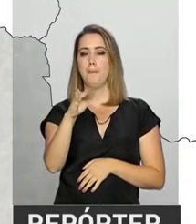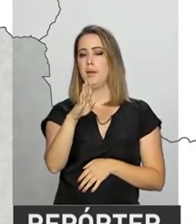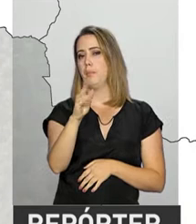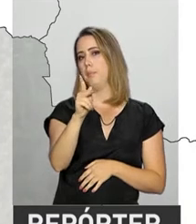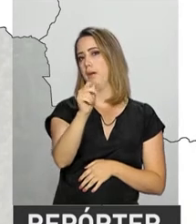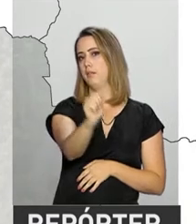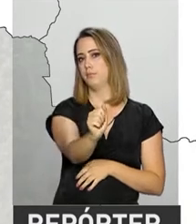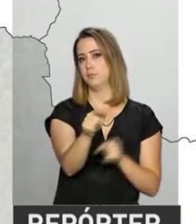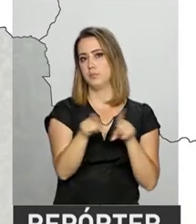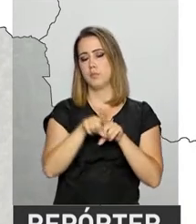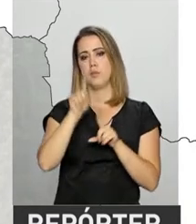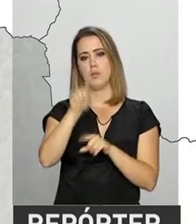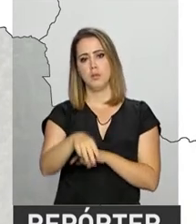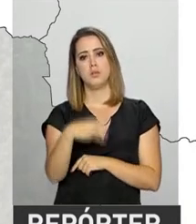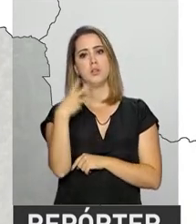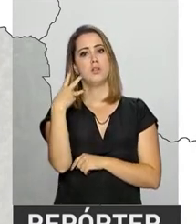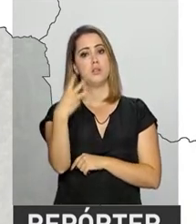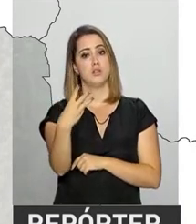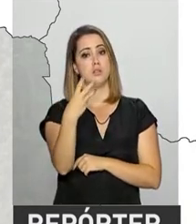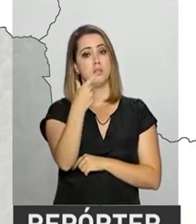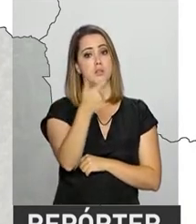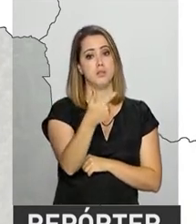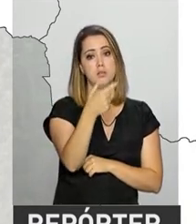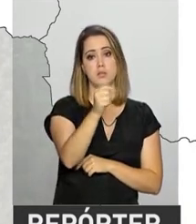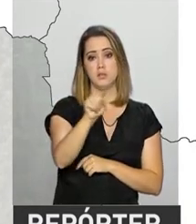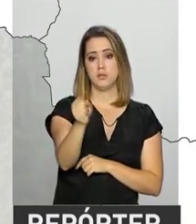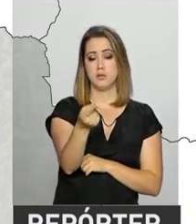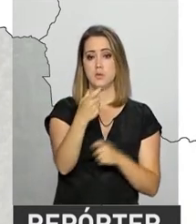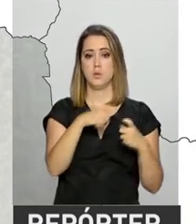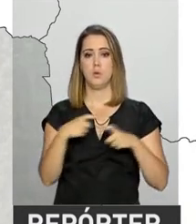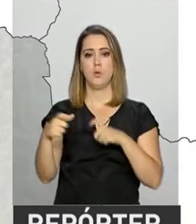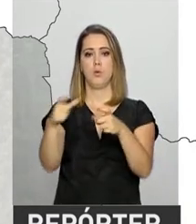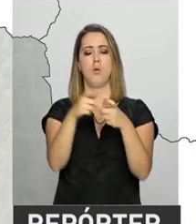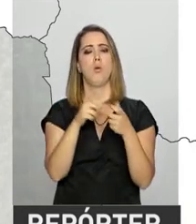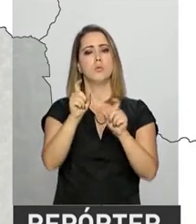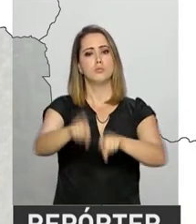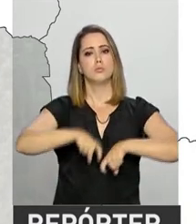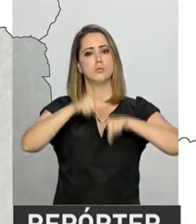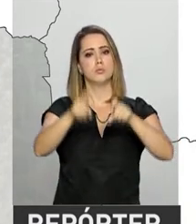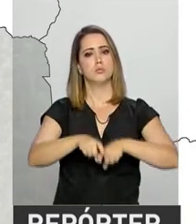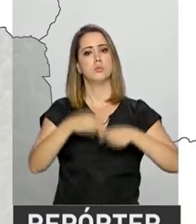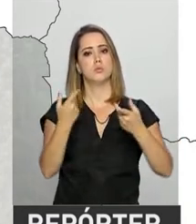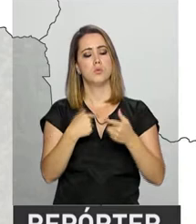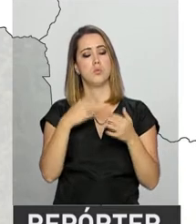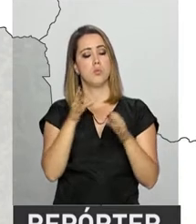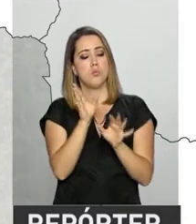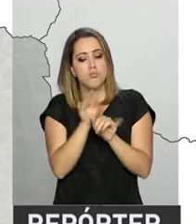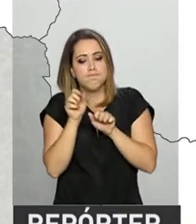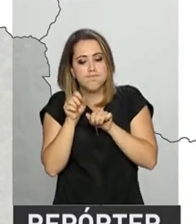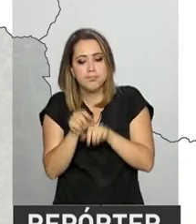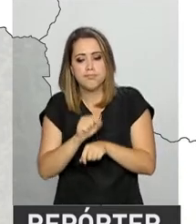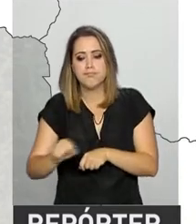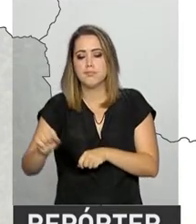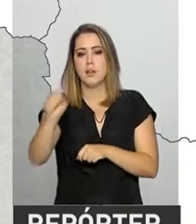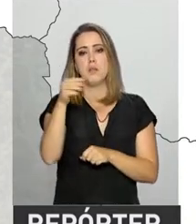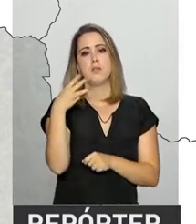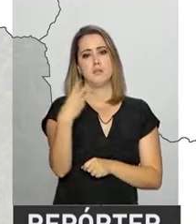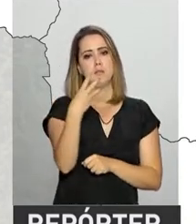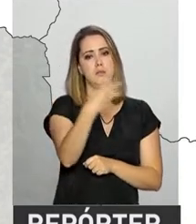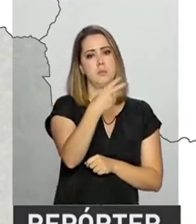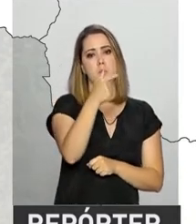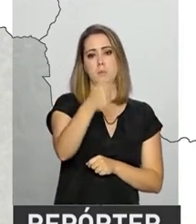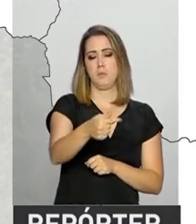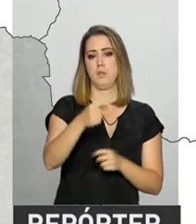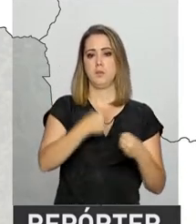de 320 mil estabelecimentos agrícolas distribuídos em 337 municípios e foi responsável por